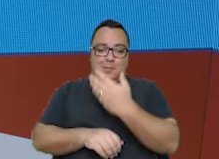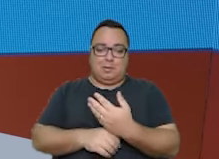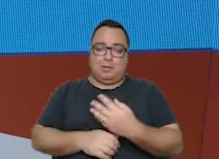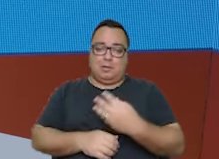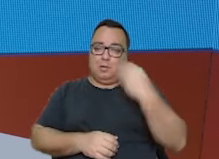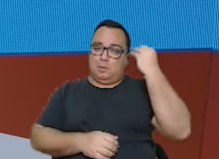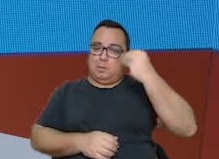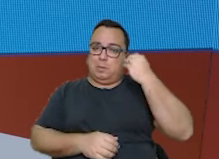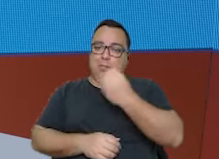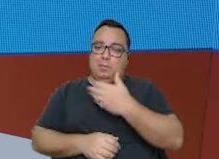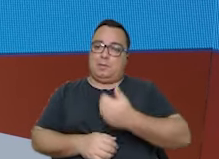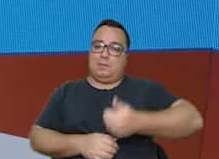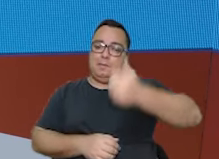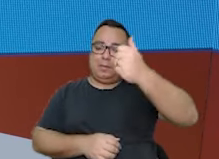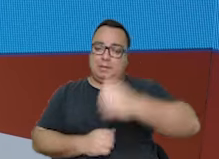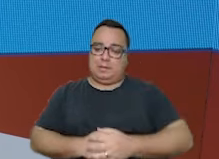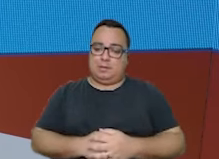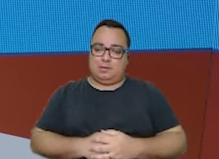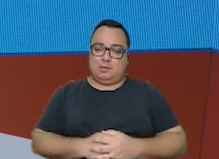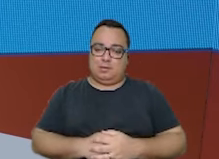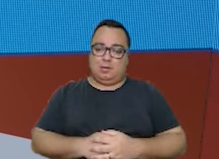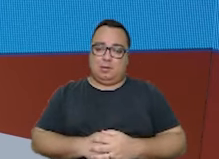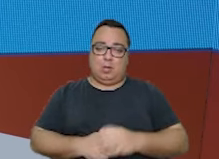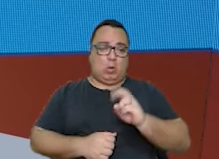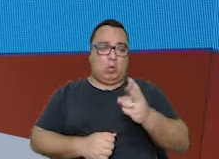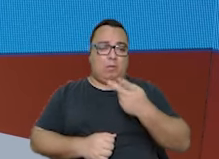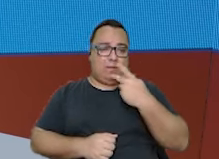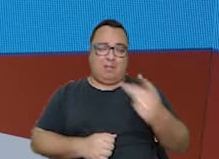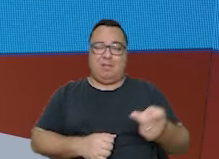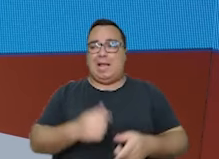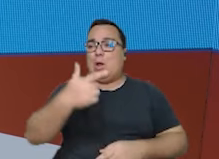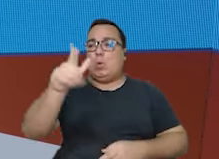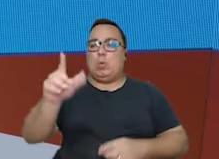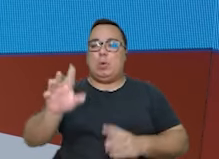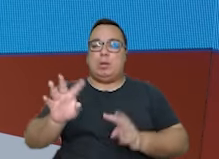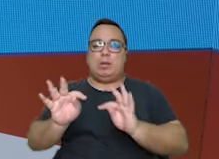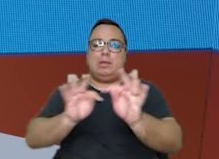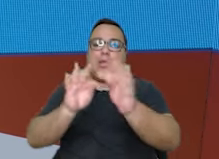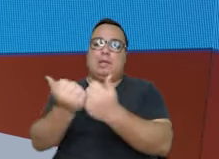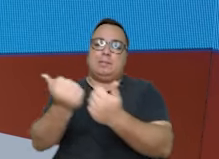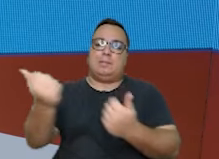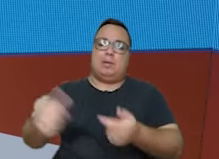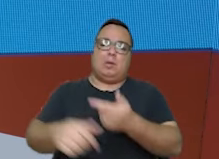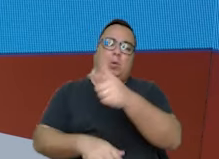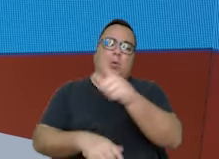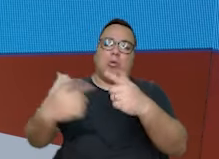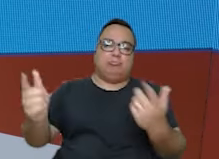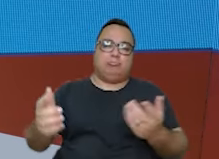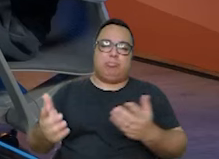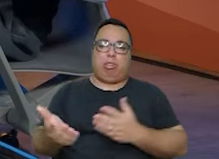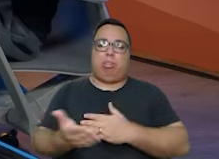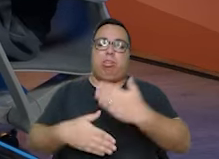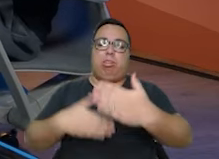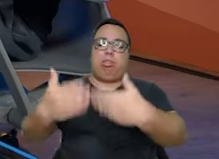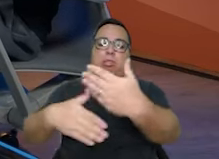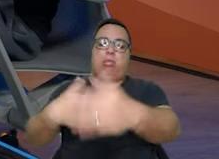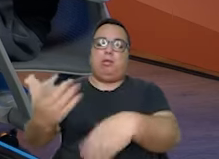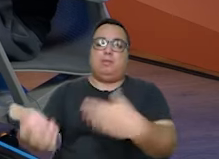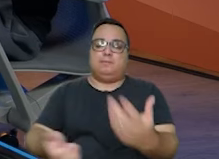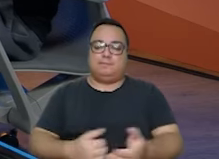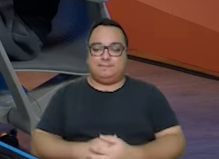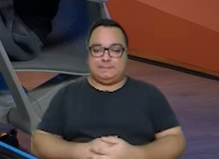também talvez el ia falar vai pro nosso técnico paraa Nossa assistência técnica que tá aqui Segue segue a relação de